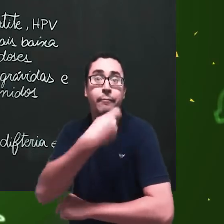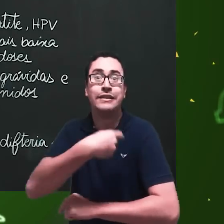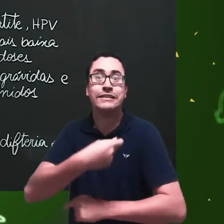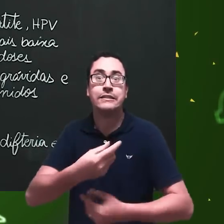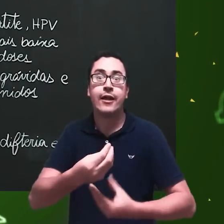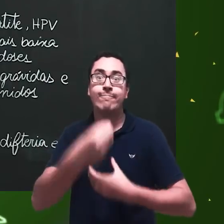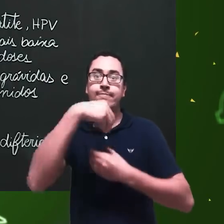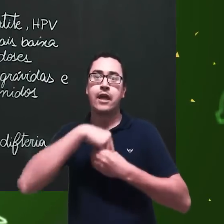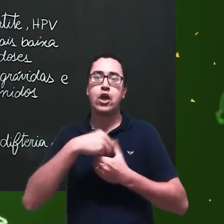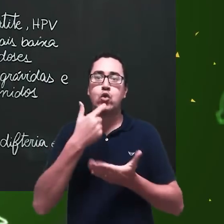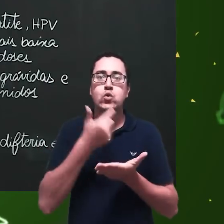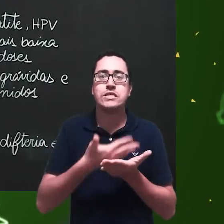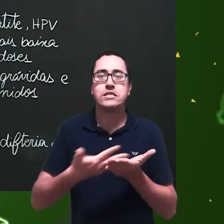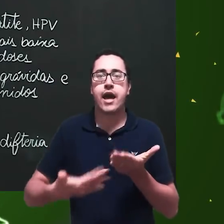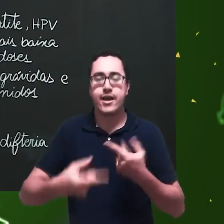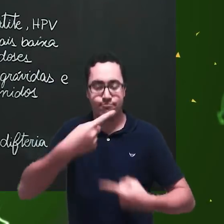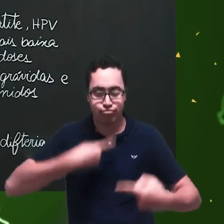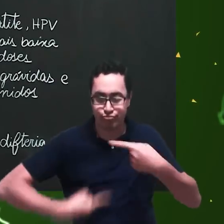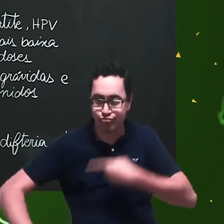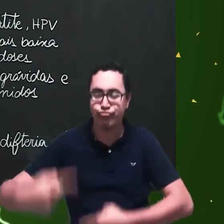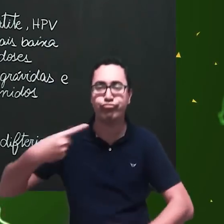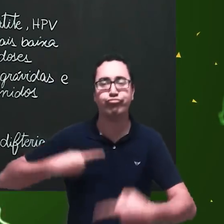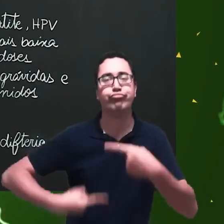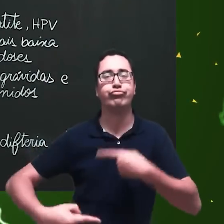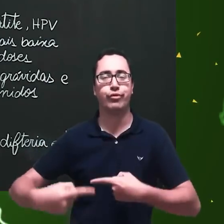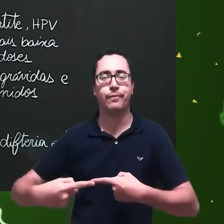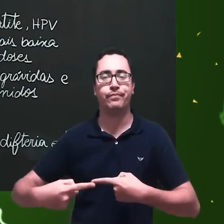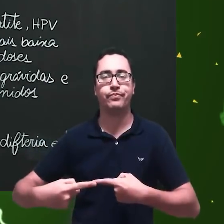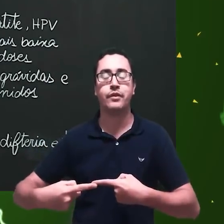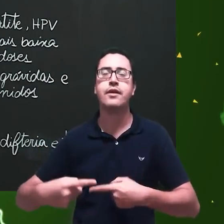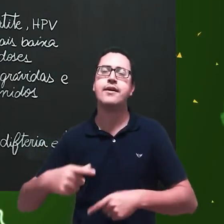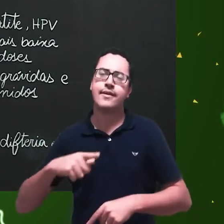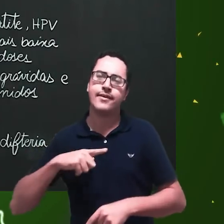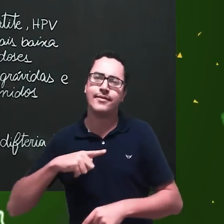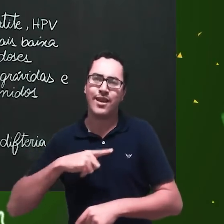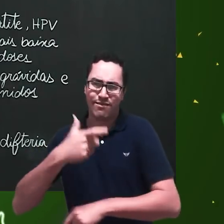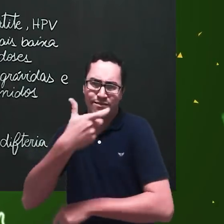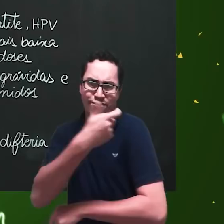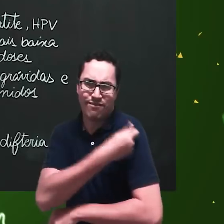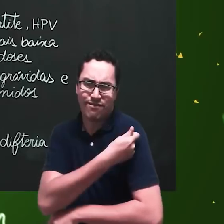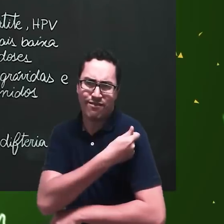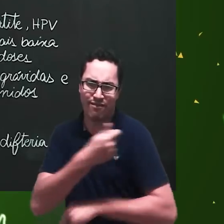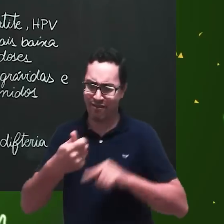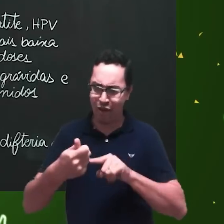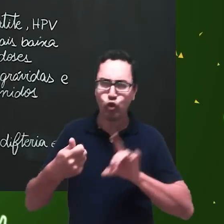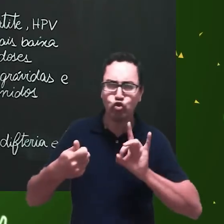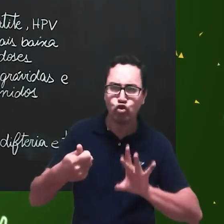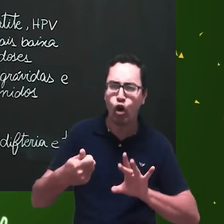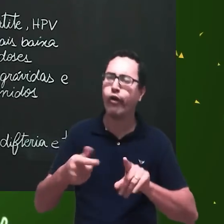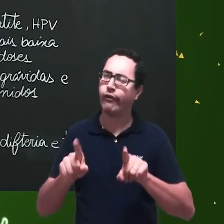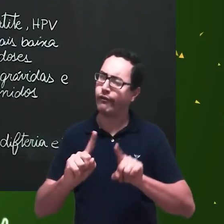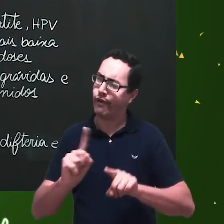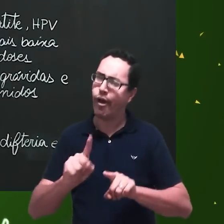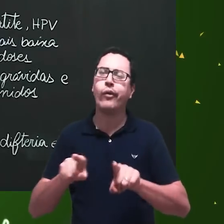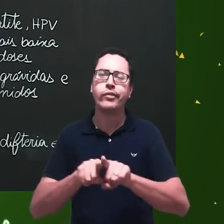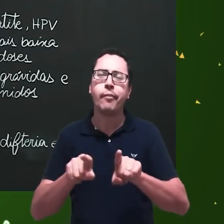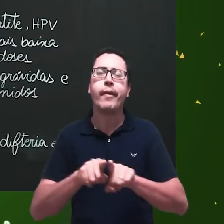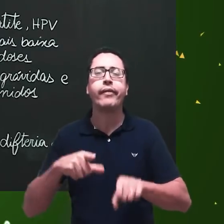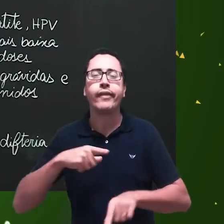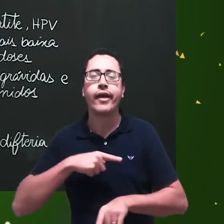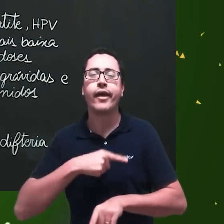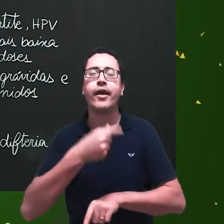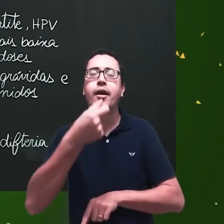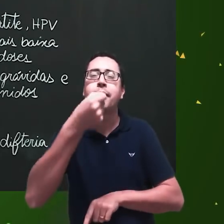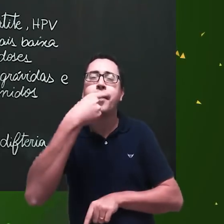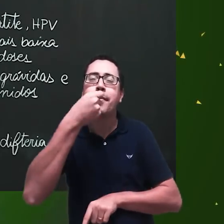sanguínea. Então o caminho é esse. Existem só vacinas por injeção? Não. Tem a gotinha também. Você já tomou uma gotinha?